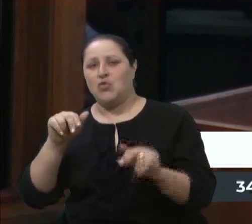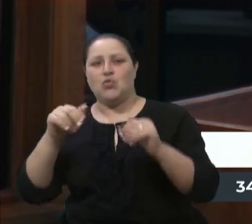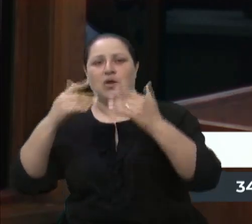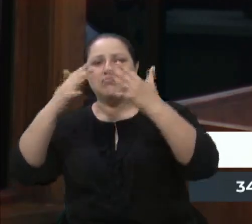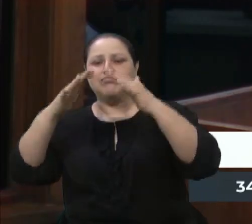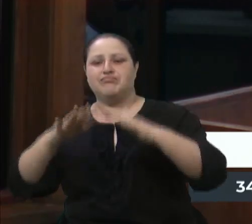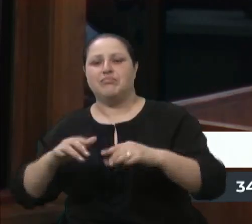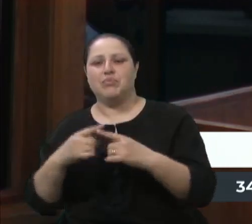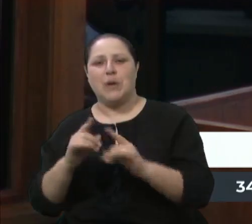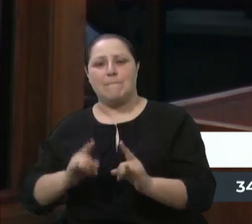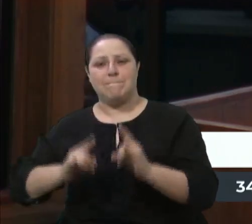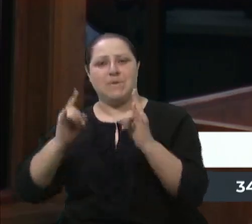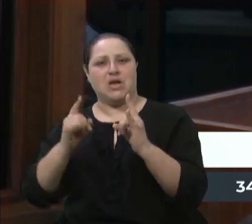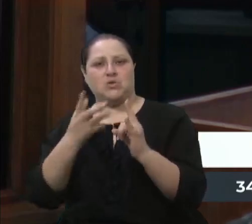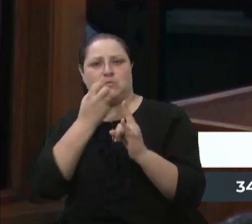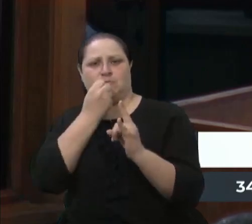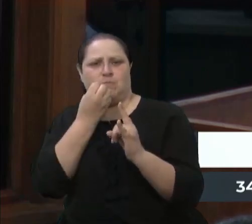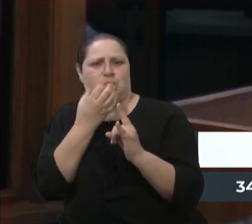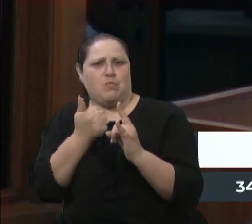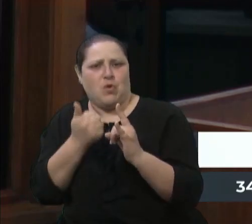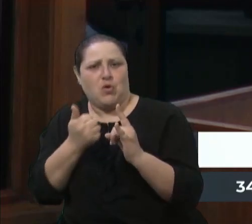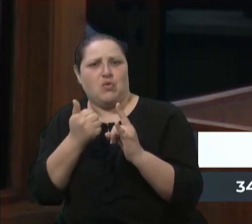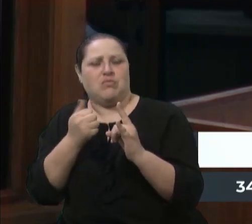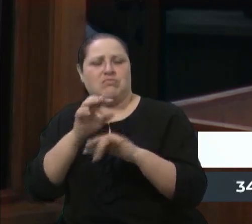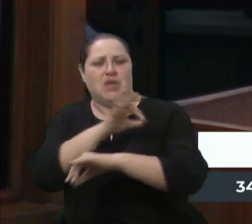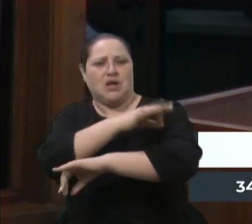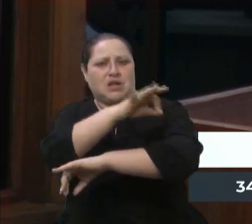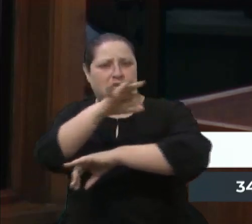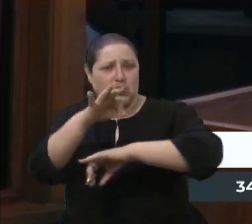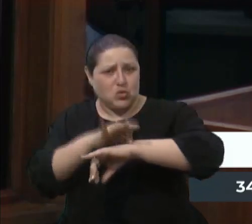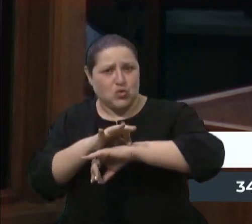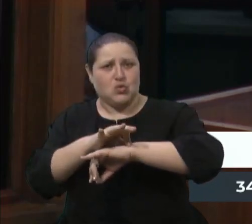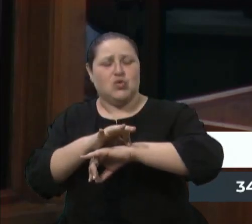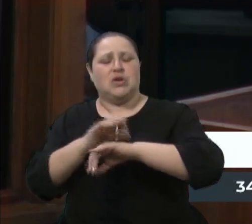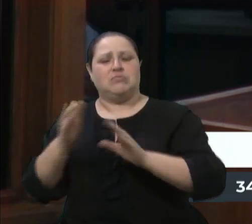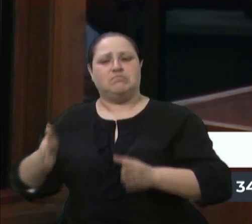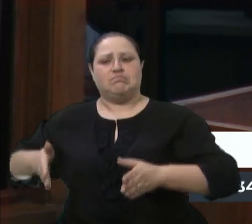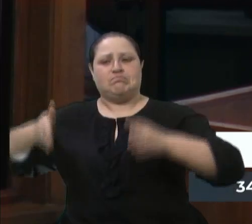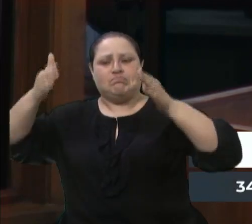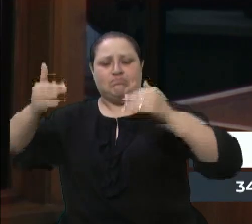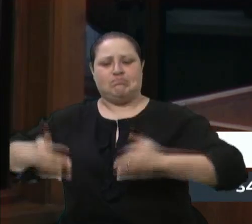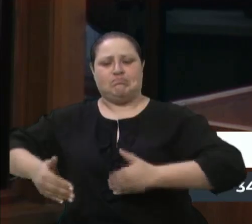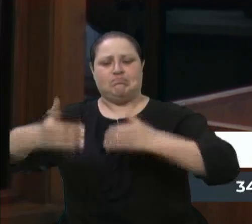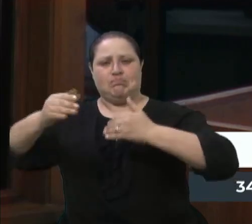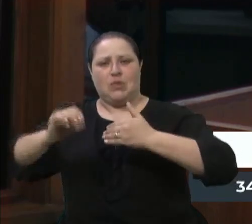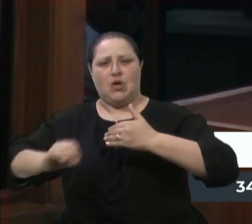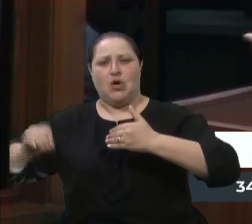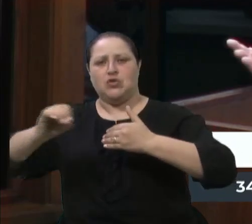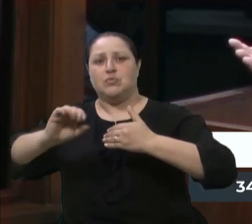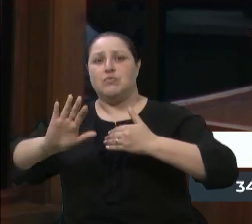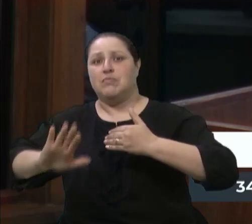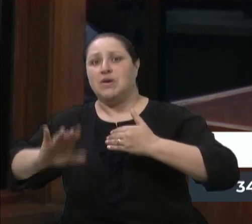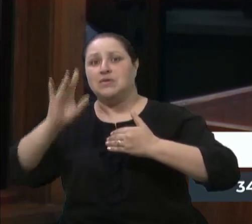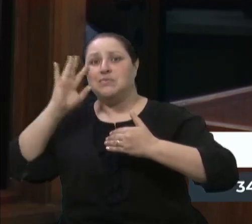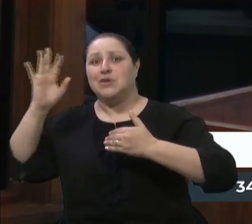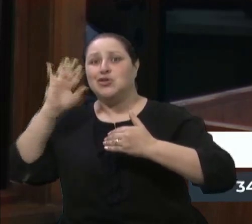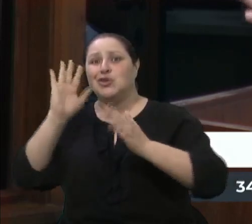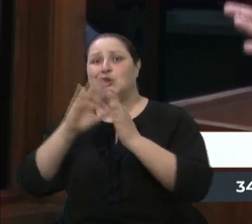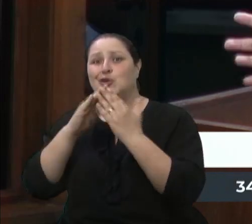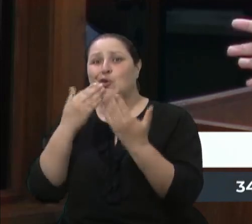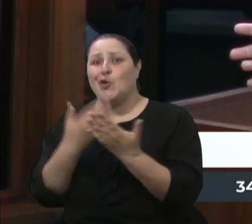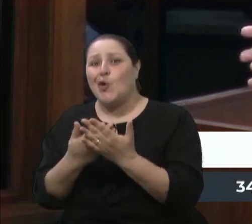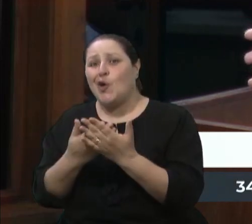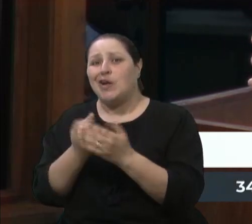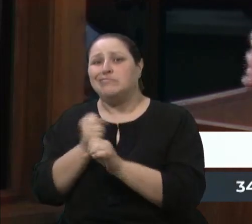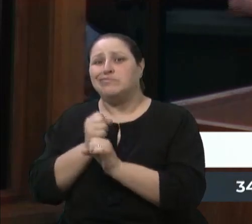Então, do ponto de vista arquitetônico, o esqueleto por fora está ótimo. Mas pensem numa escola que deve ter